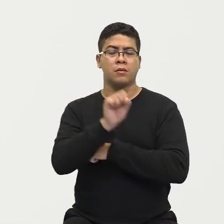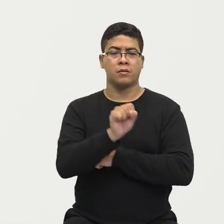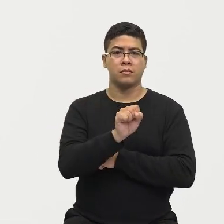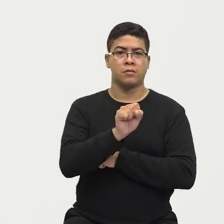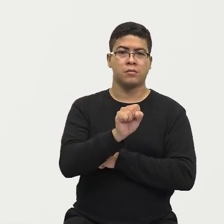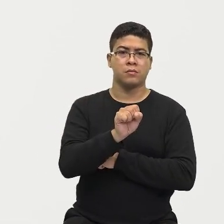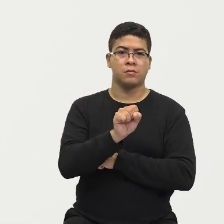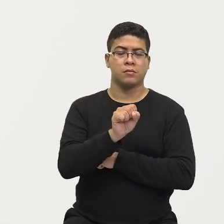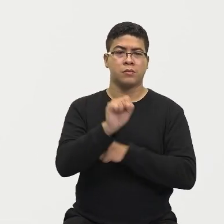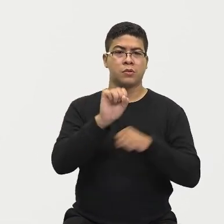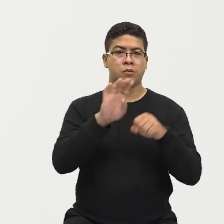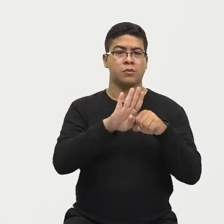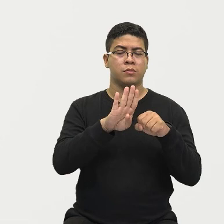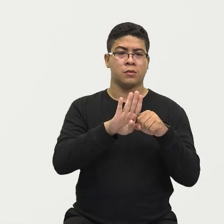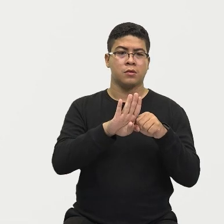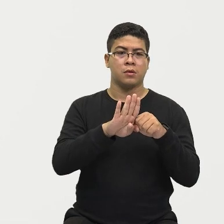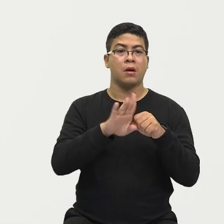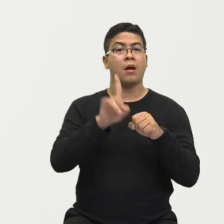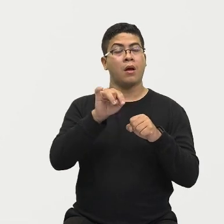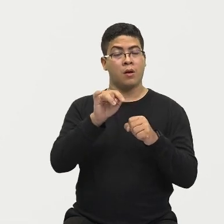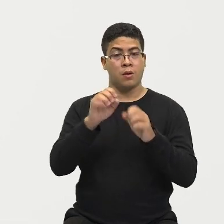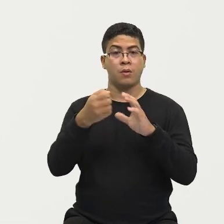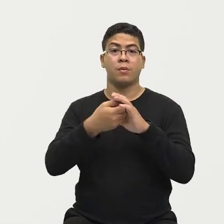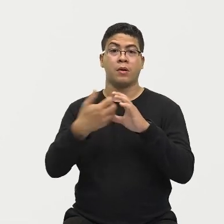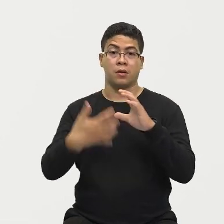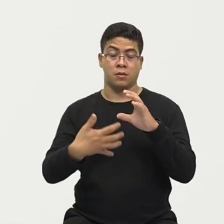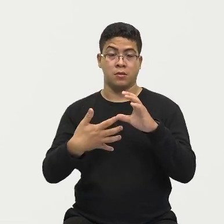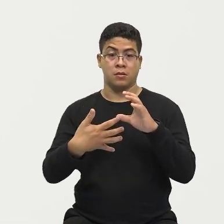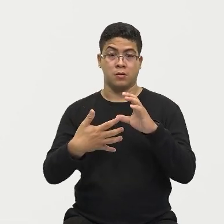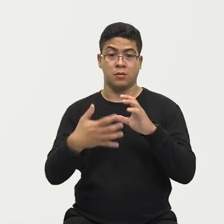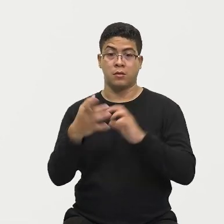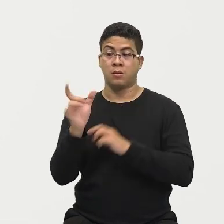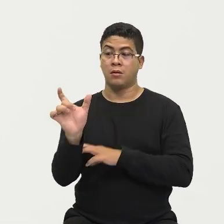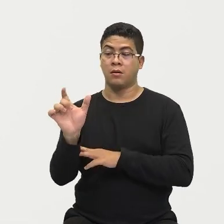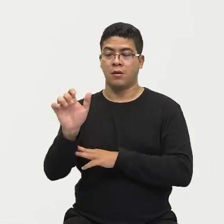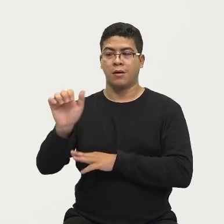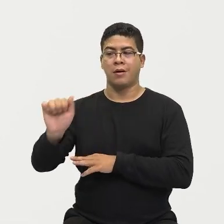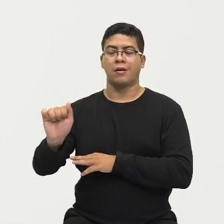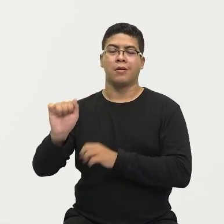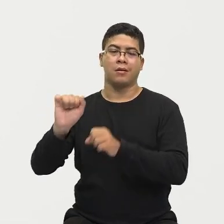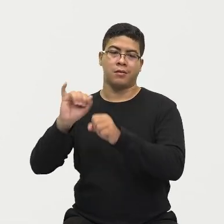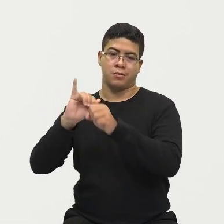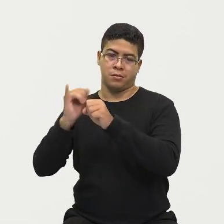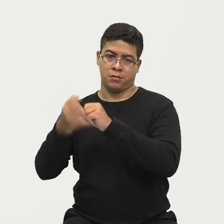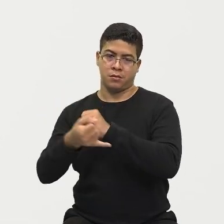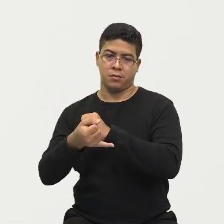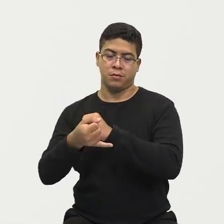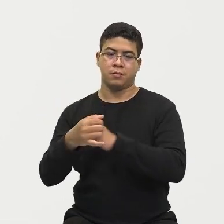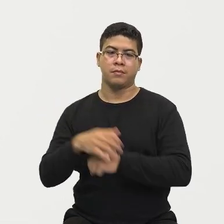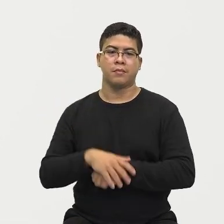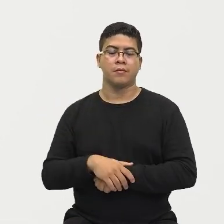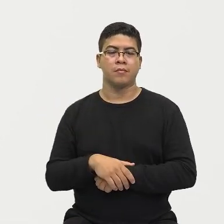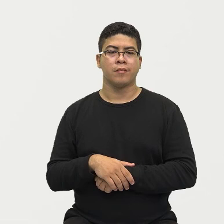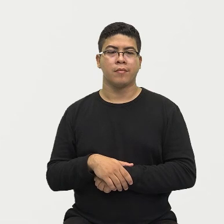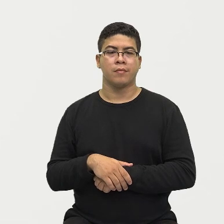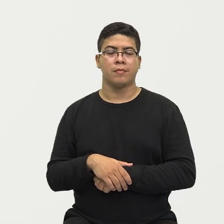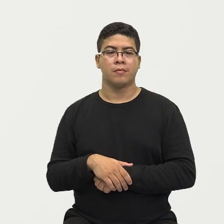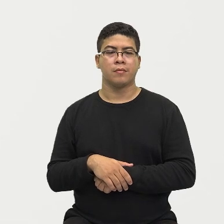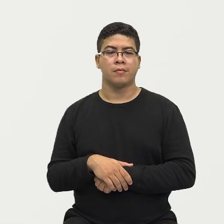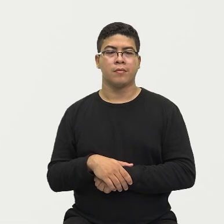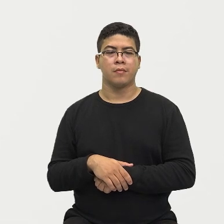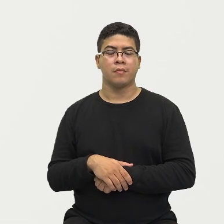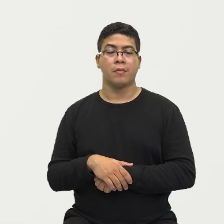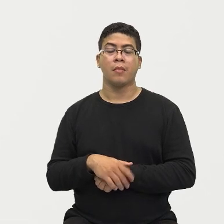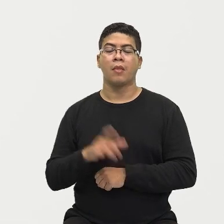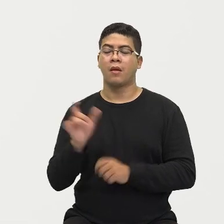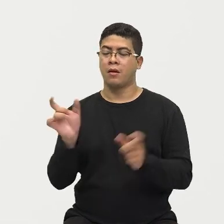Exatamente, é uma característica do jovem. É uma característica do jovem. E estudante jovem? O que